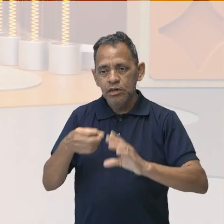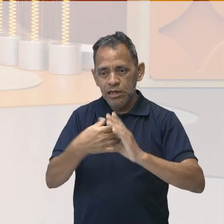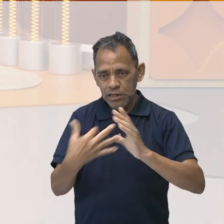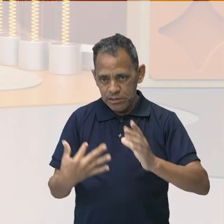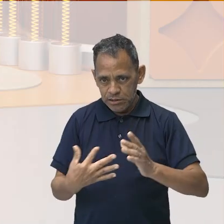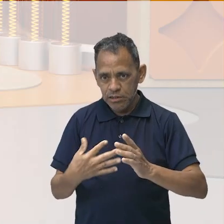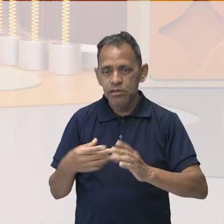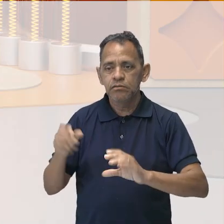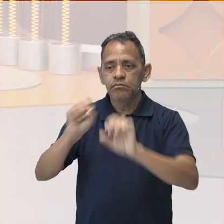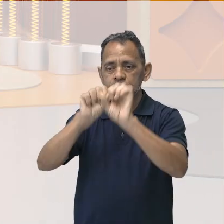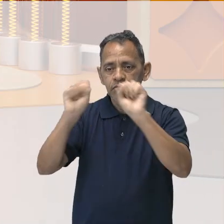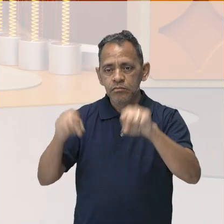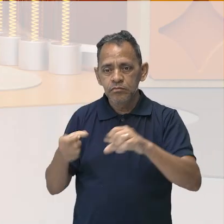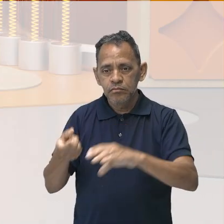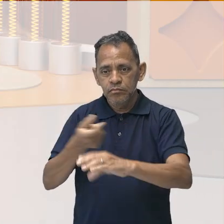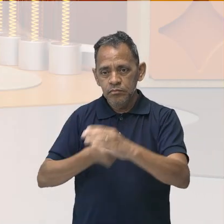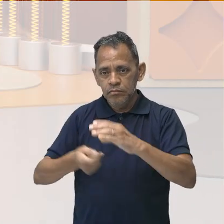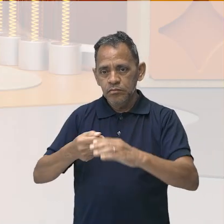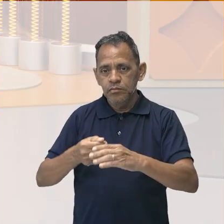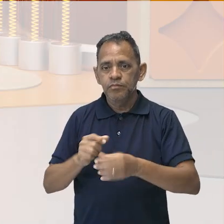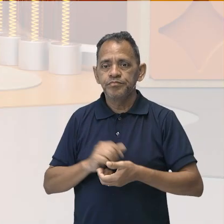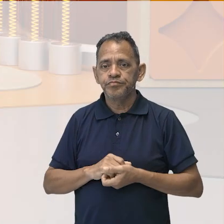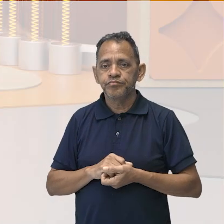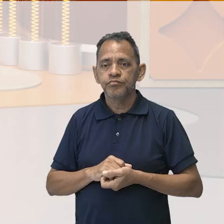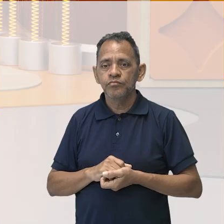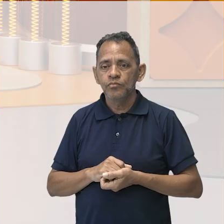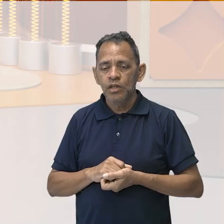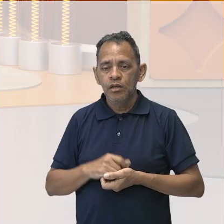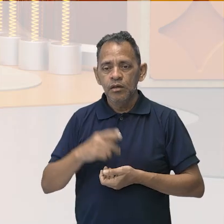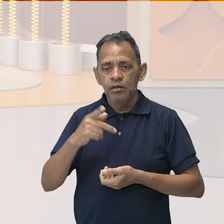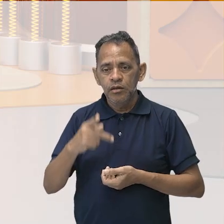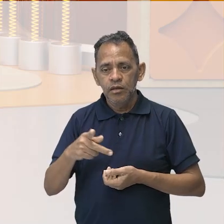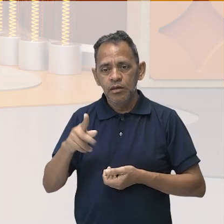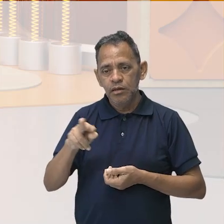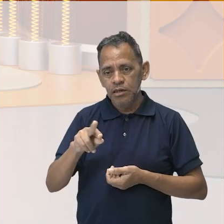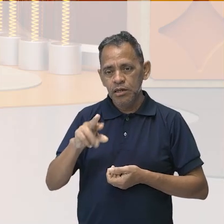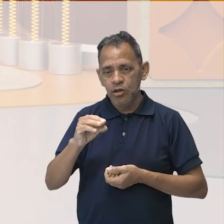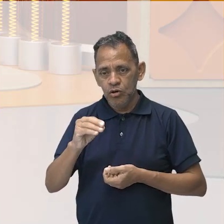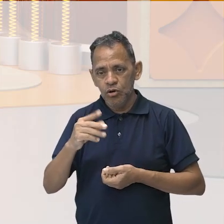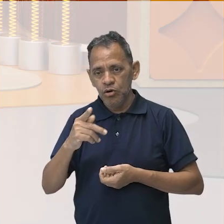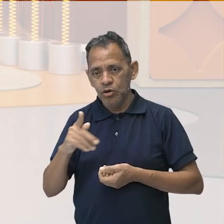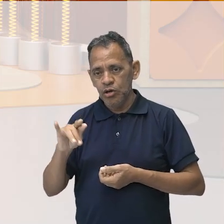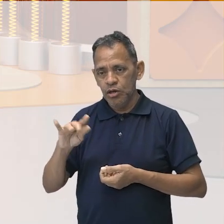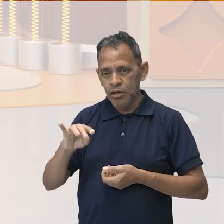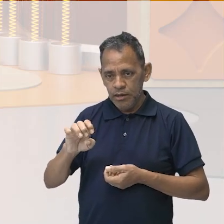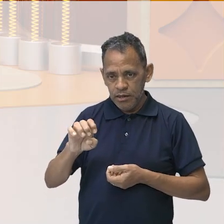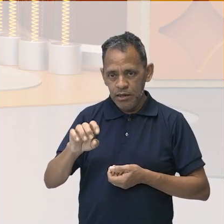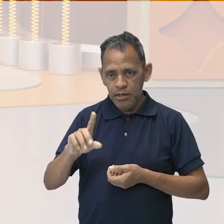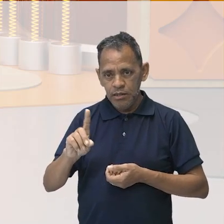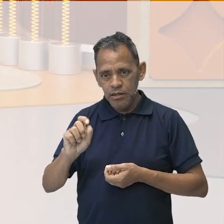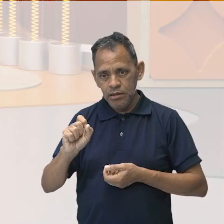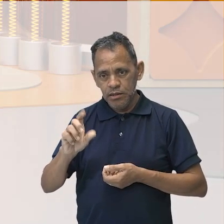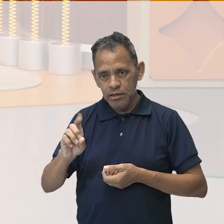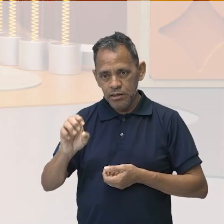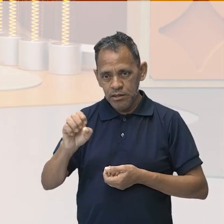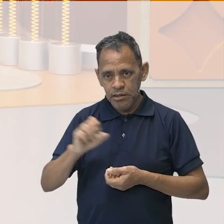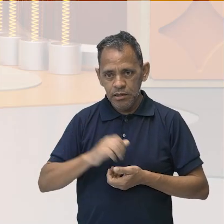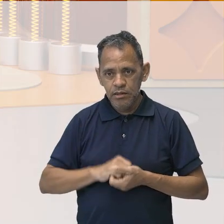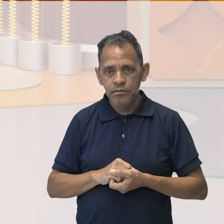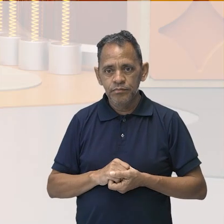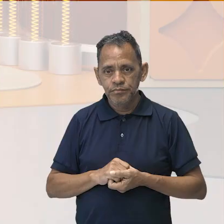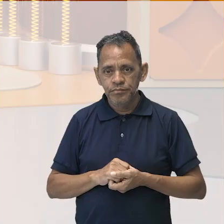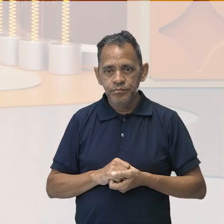sistema capitalista, tá? Essa propriedade privada dos meios de produção. Mas não para aí, não.